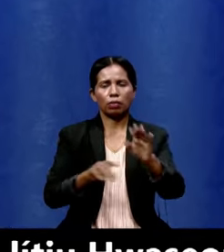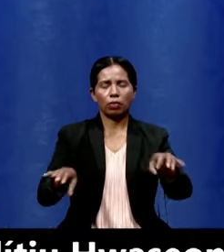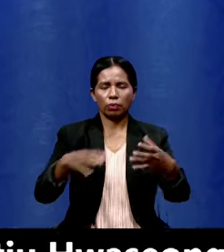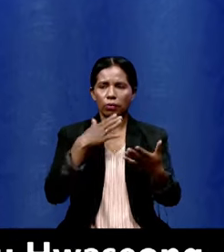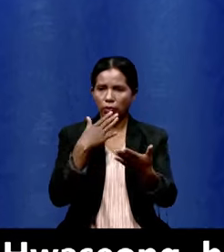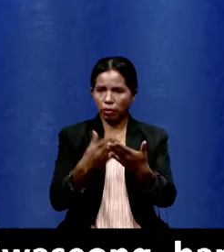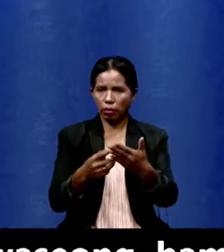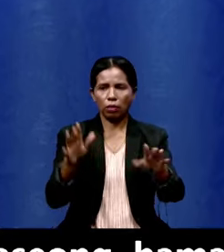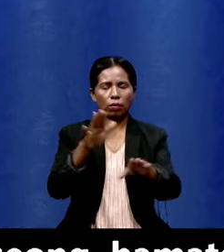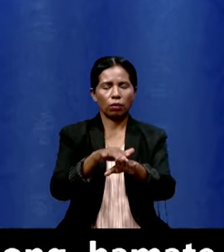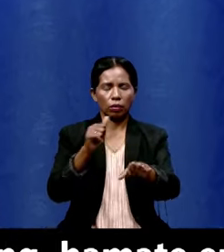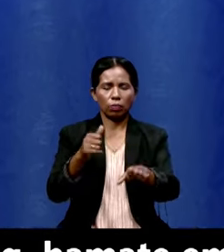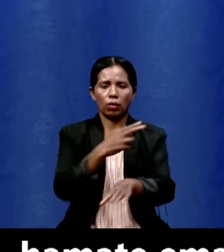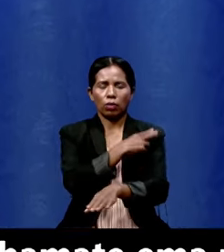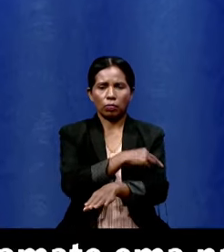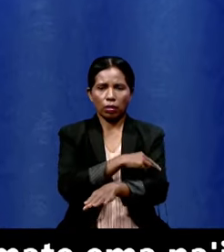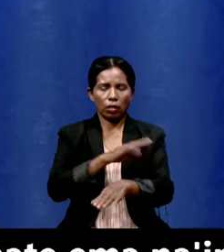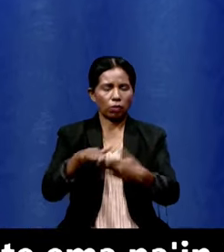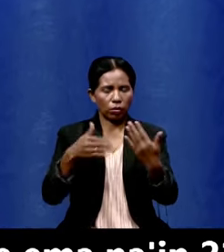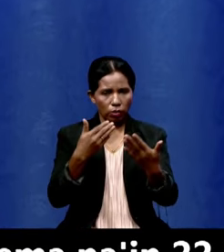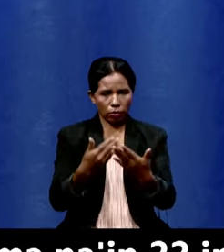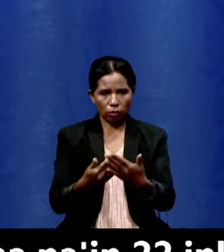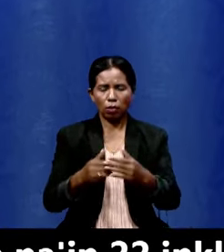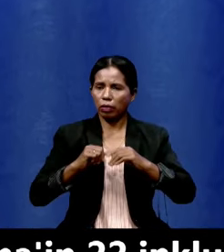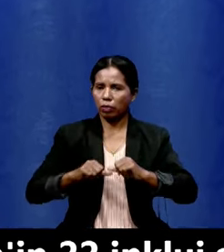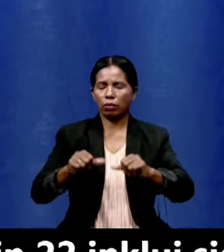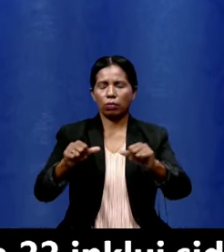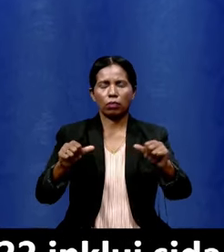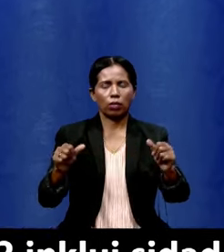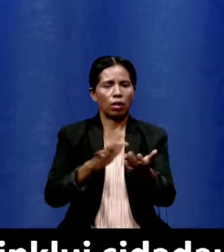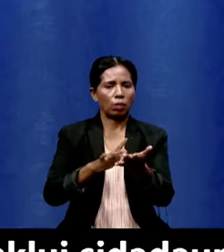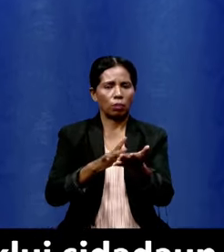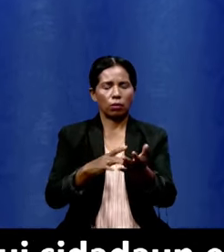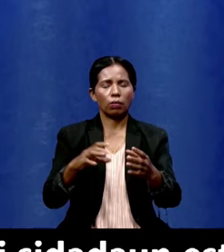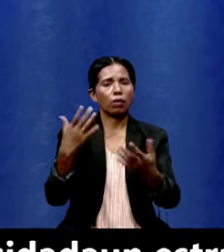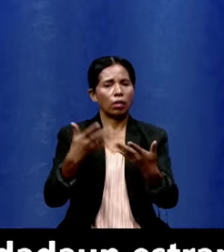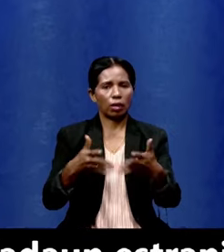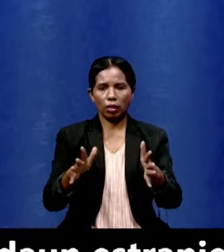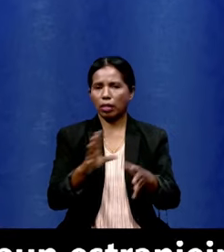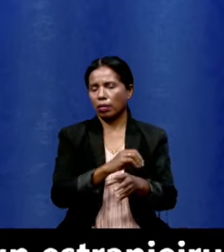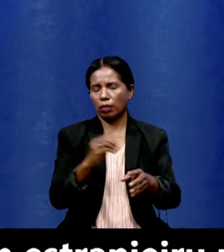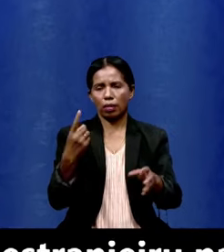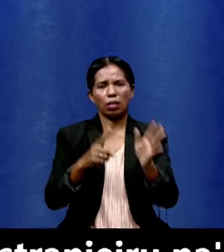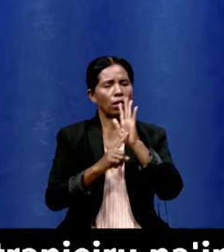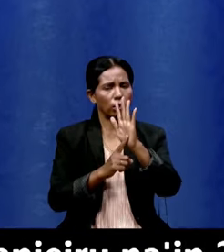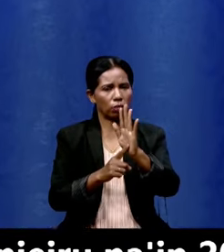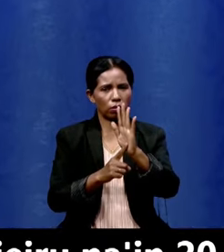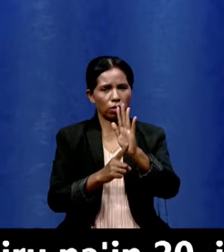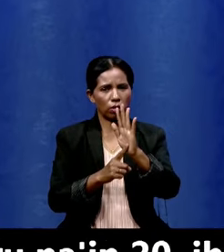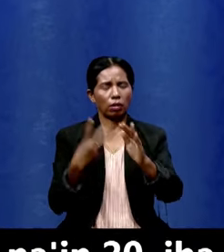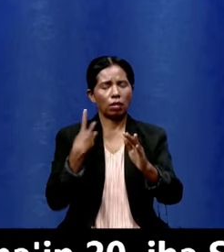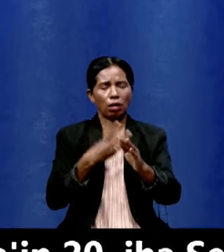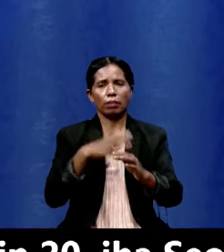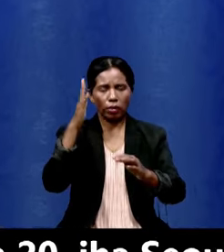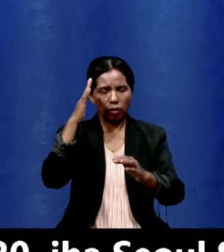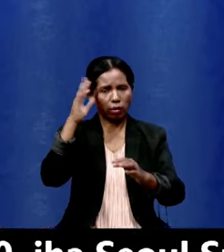feita, ve tinha posto saúde sira, e tinha facilidade saúde sira, continua, e esta o cauta em moro. Ida ne hatur que atribua tira ne beca ami noen, que